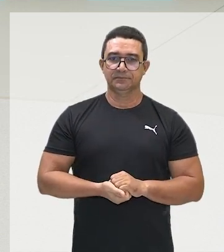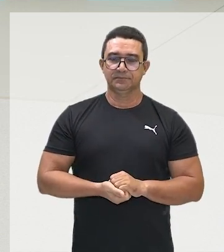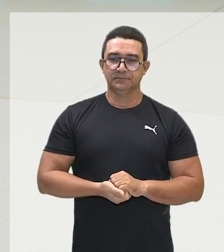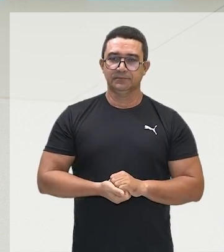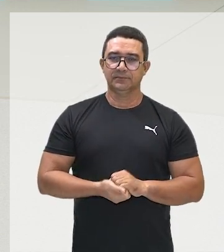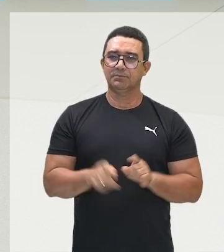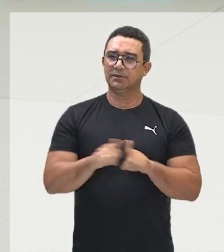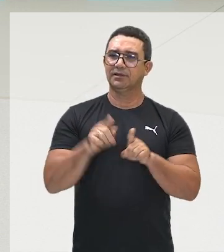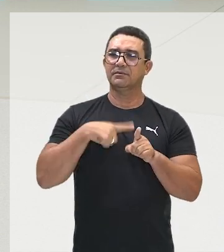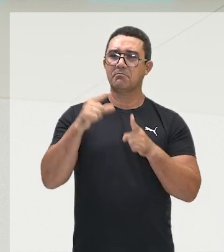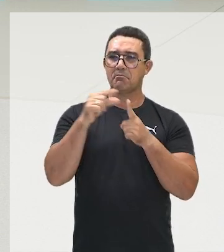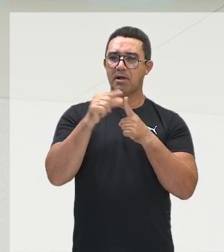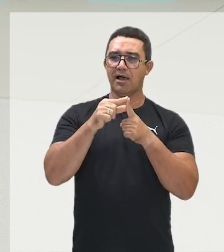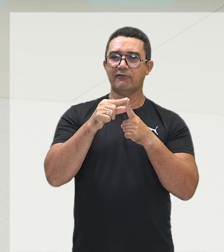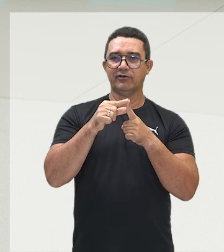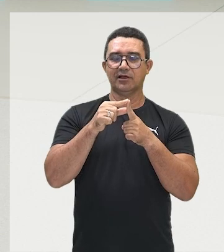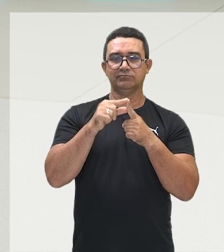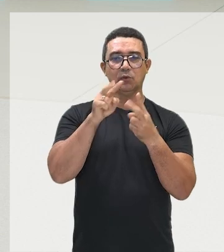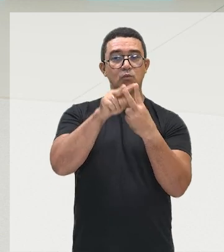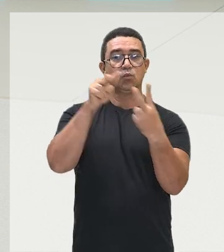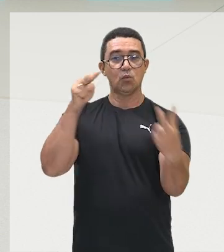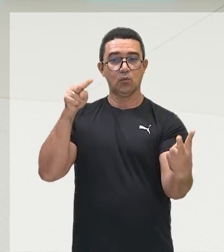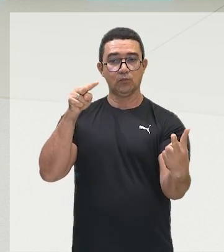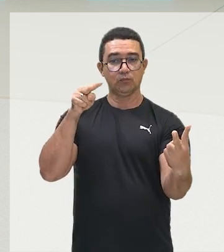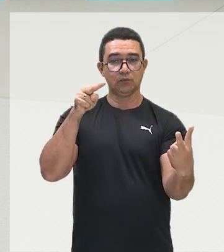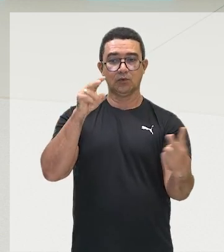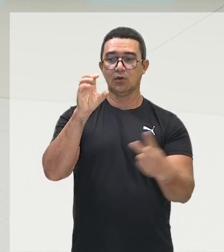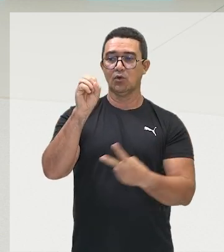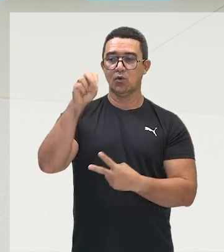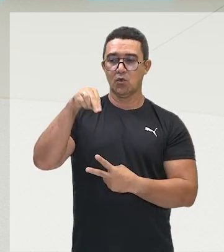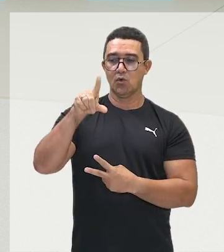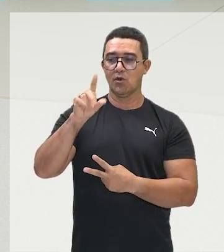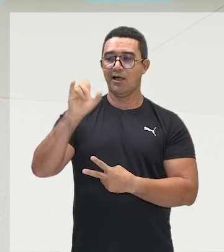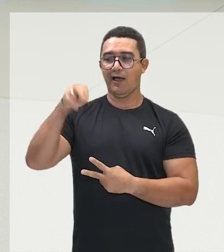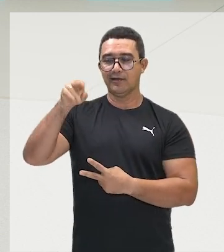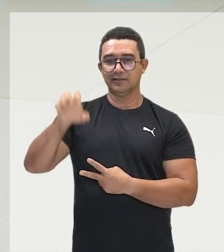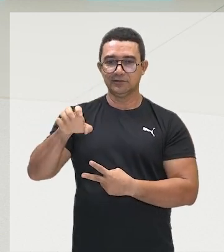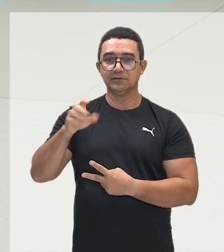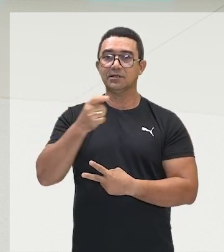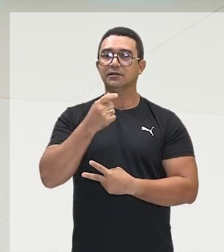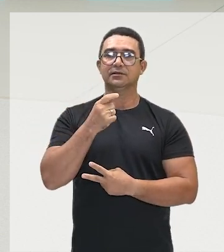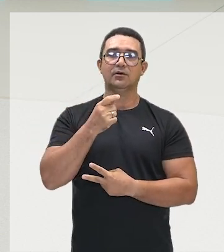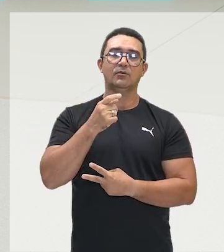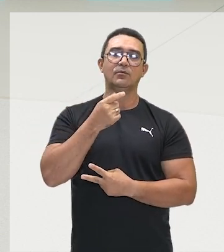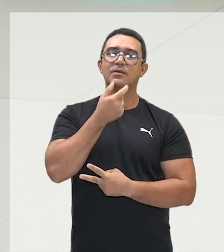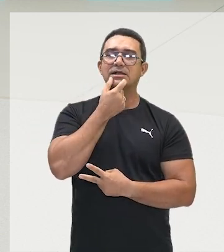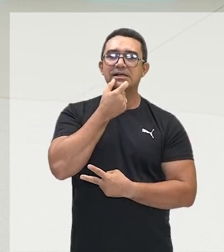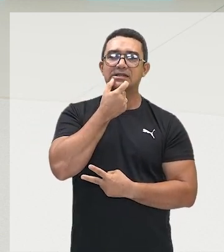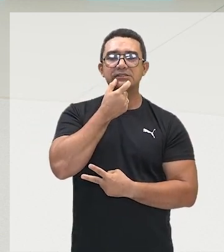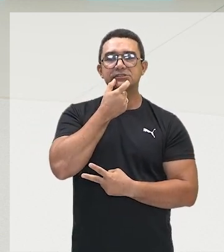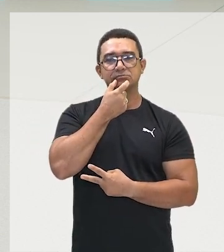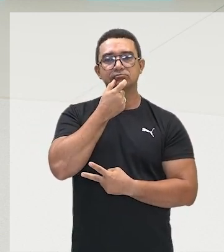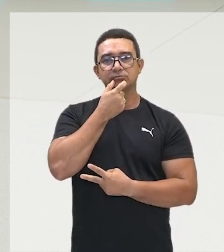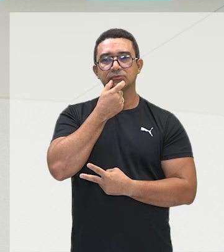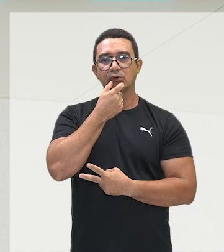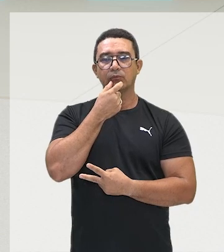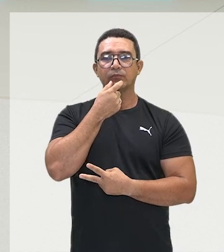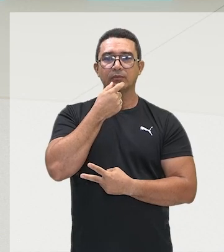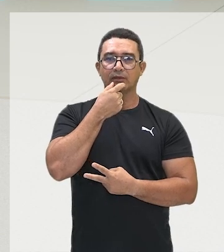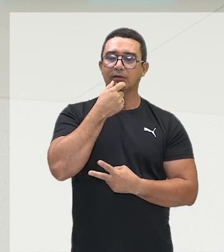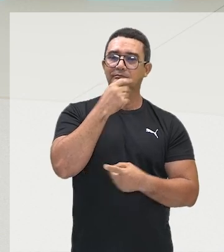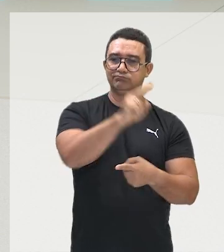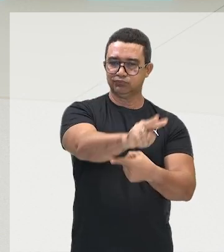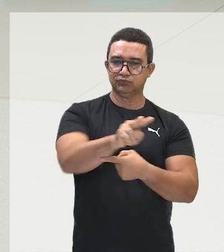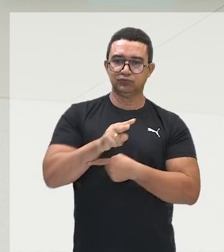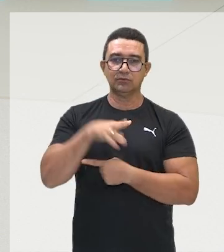tá? Nós temos online também com a palavra muito utilizada. Na língua inglesa ele é junto, na língua portuguesa já trazido mesmo, que